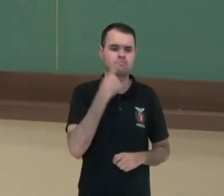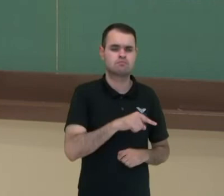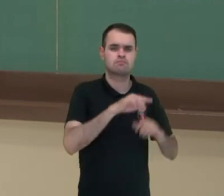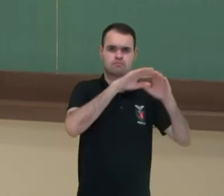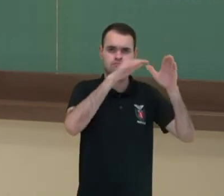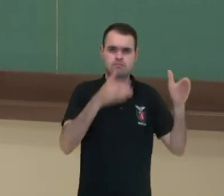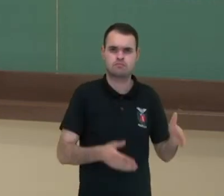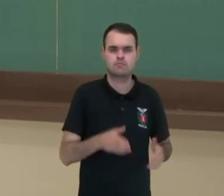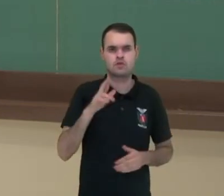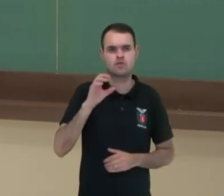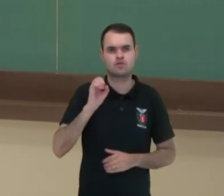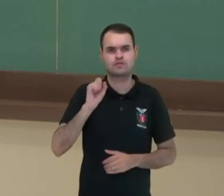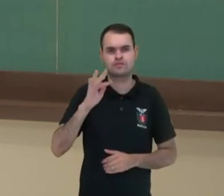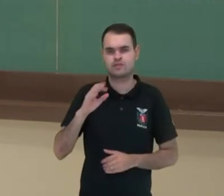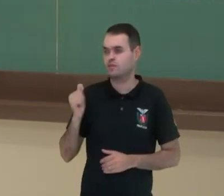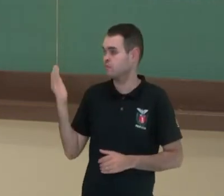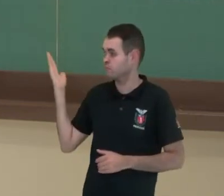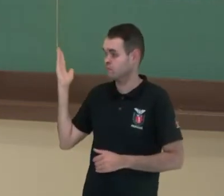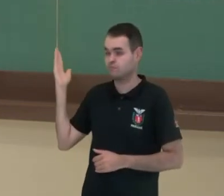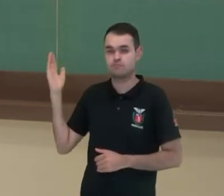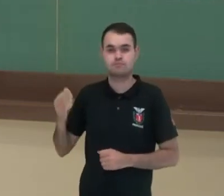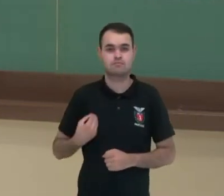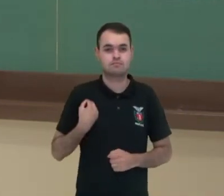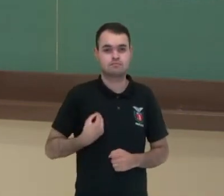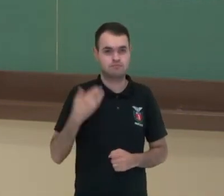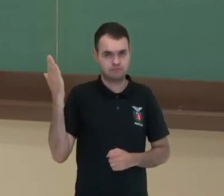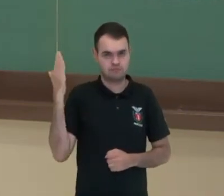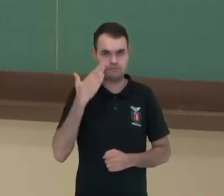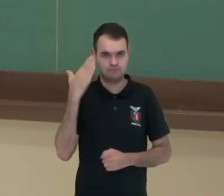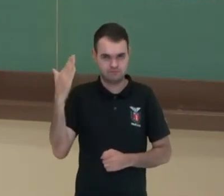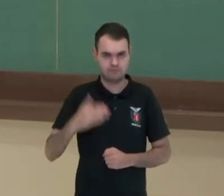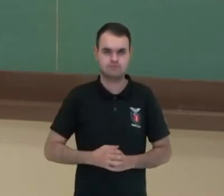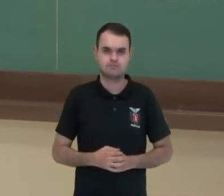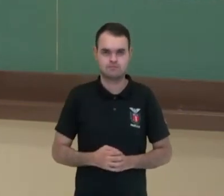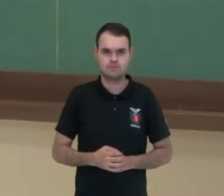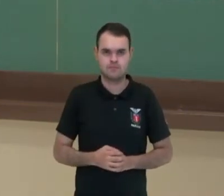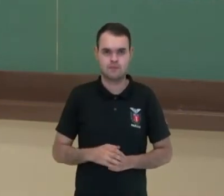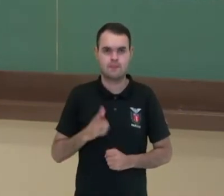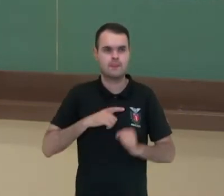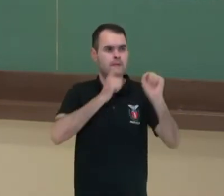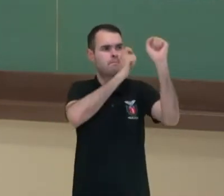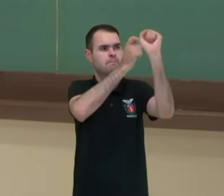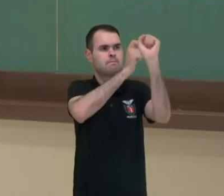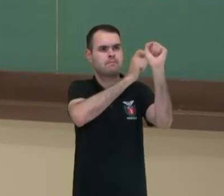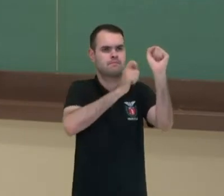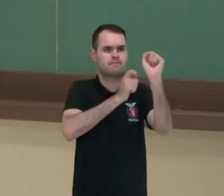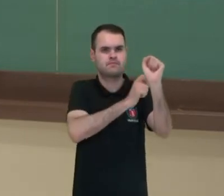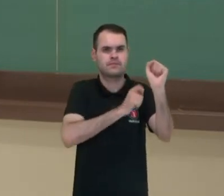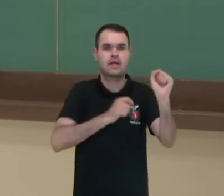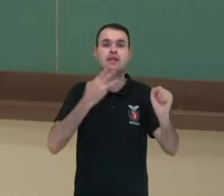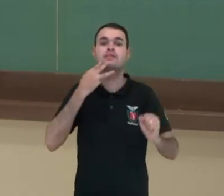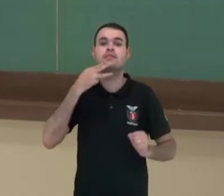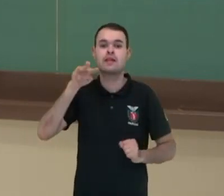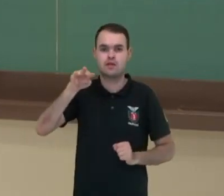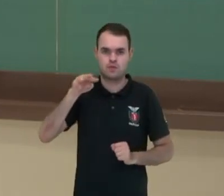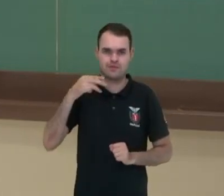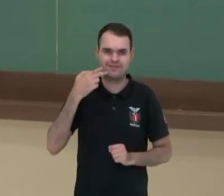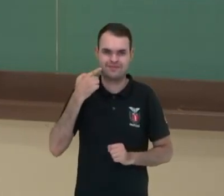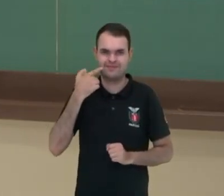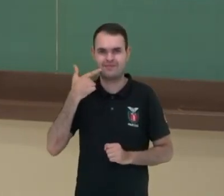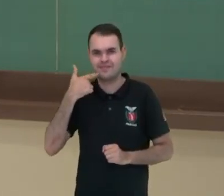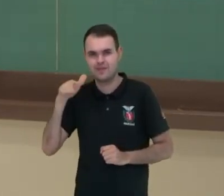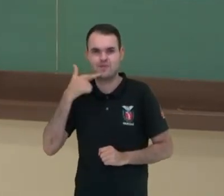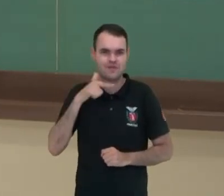essa tradução. A Pedra de Roseta está aqui, como vocês podem ver. Ela tem, na verdade, ela é trilíngue, né? É fantástico. Se não me